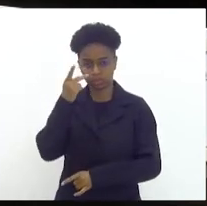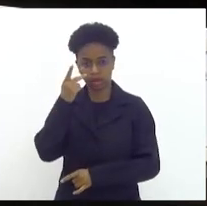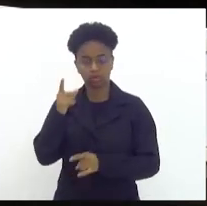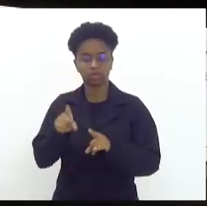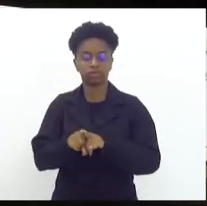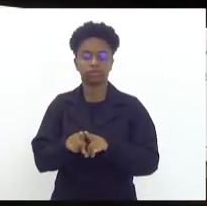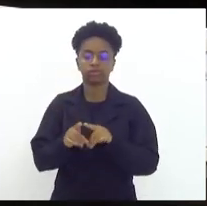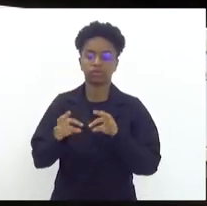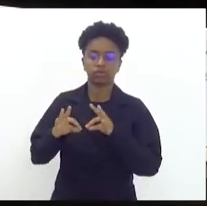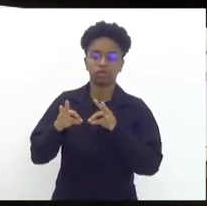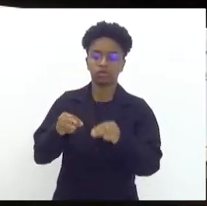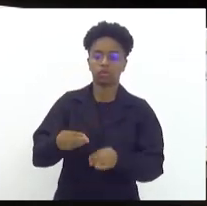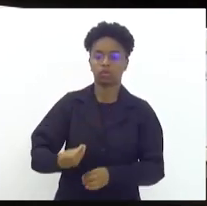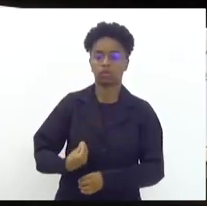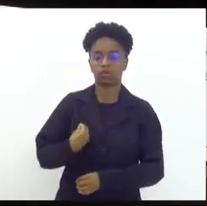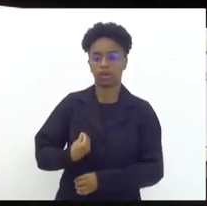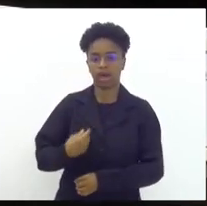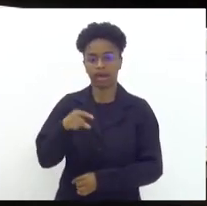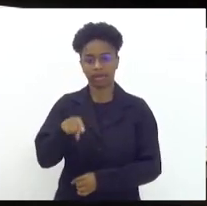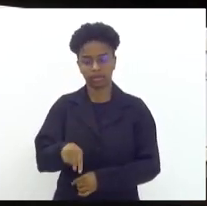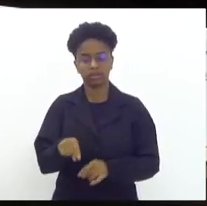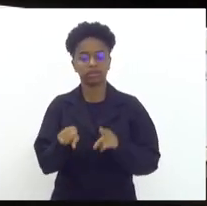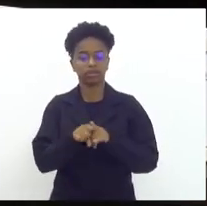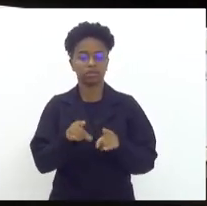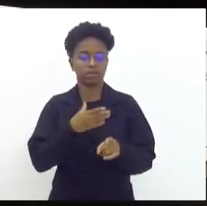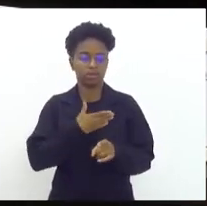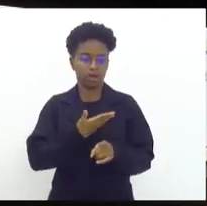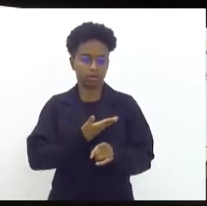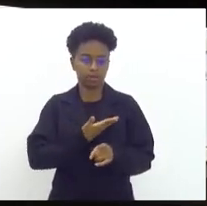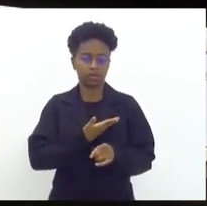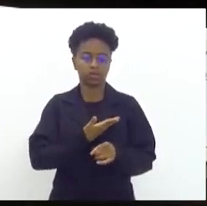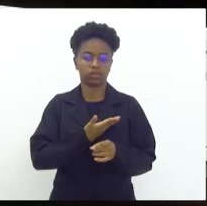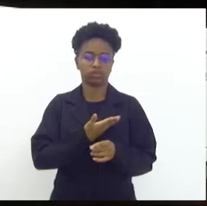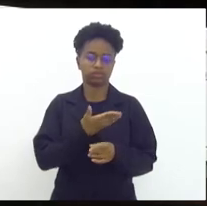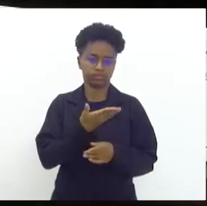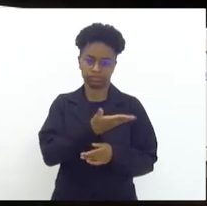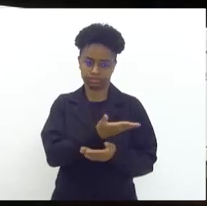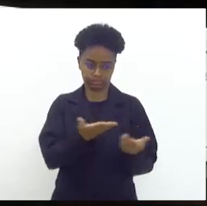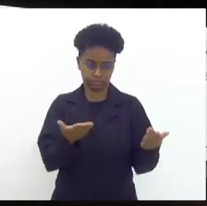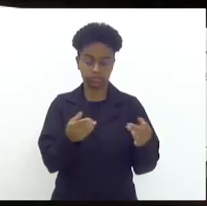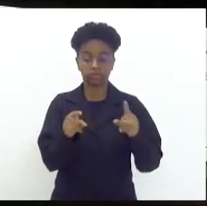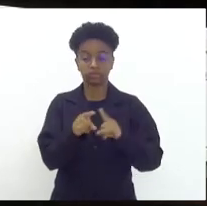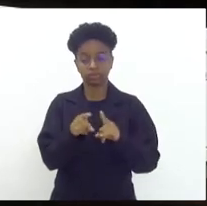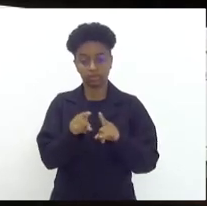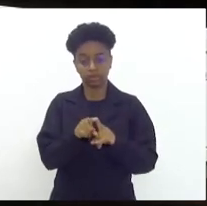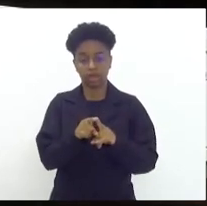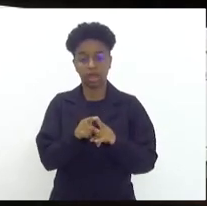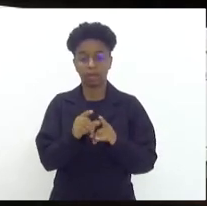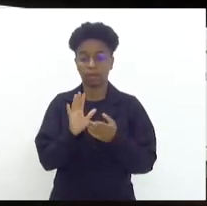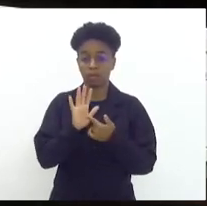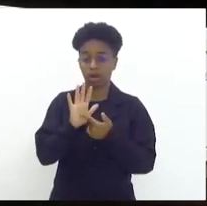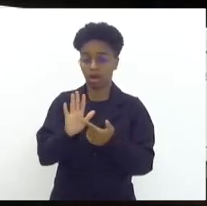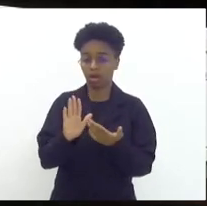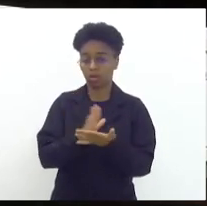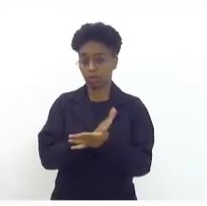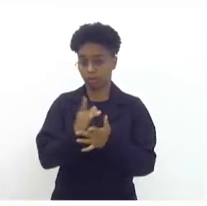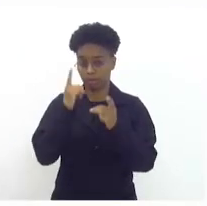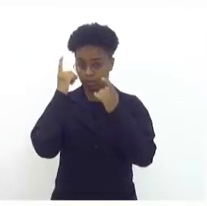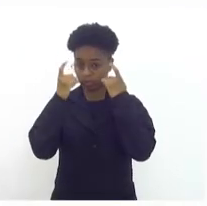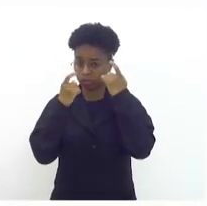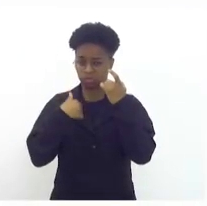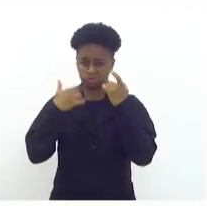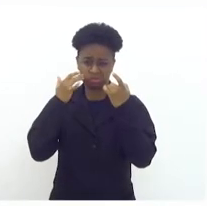meus amigos Fernando e trazer algumas preocupações não sei se vai dar para